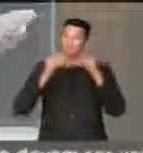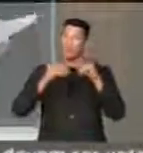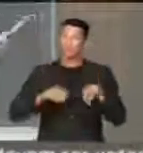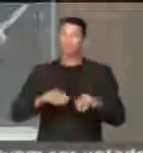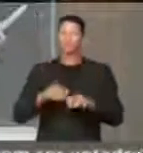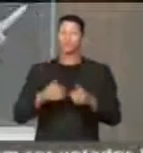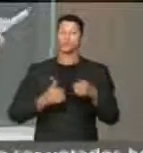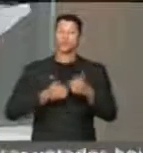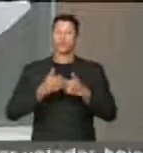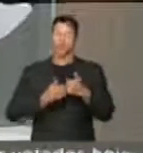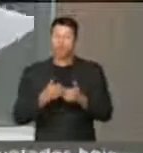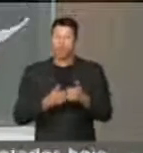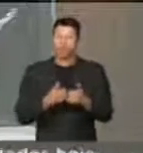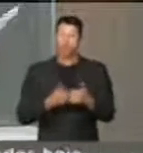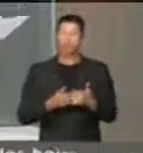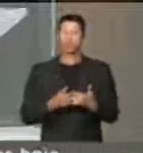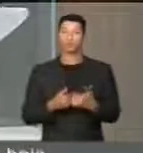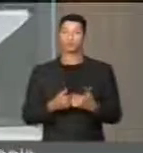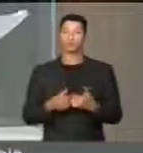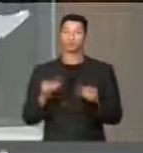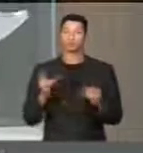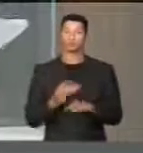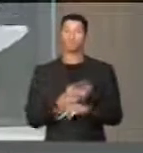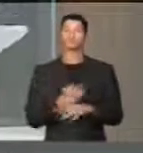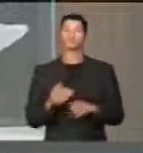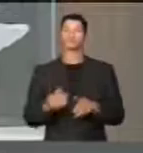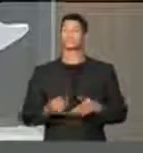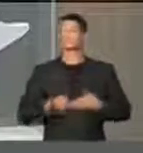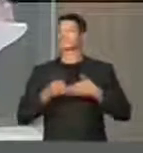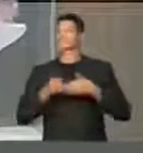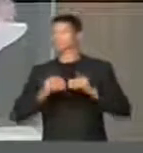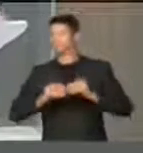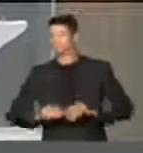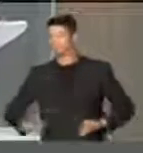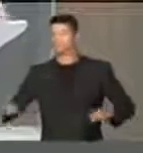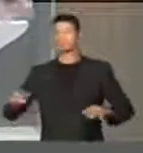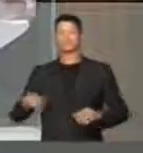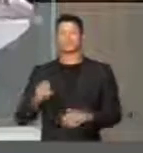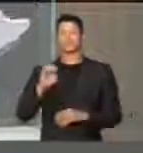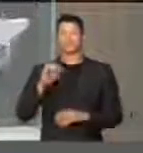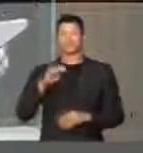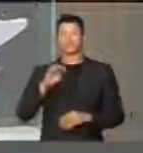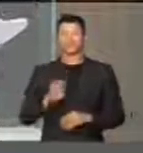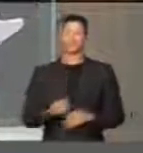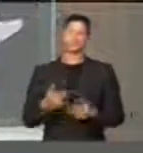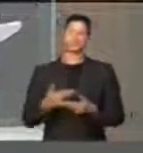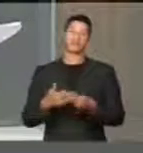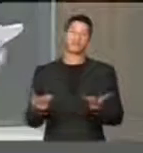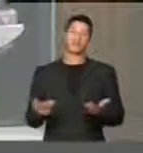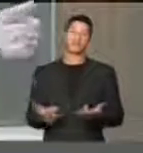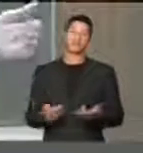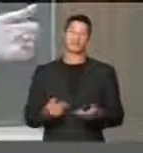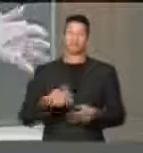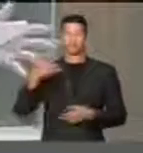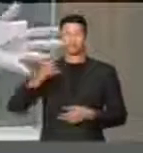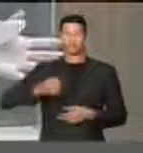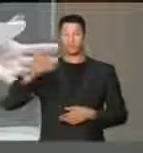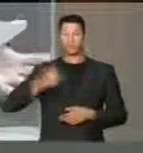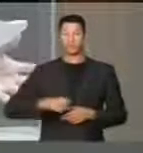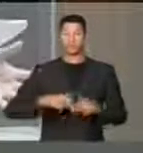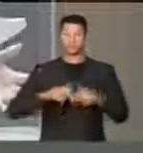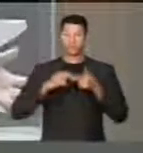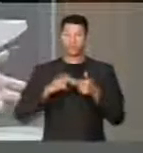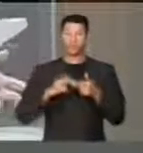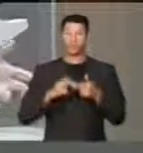O arroz, lavouras prontas e a chuva levou a semente, os insumos, o leite, por